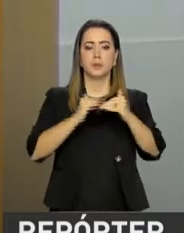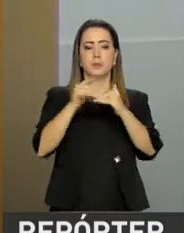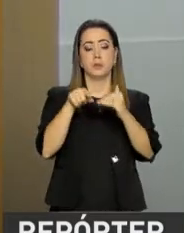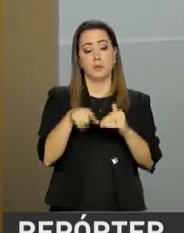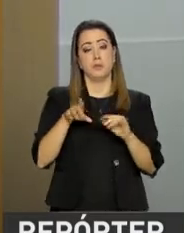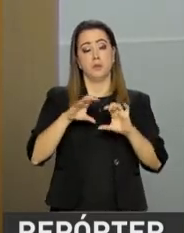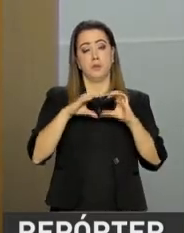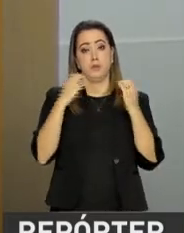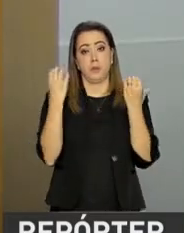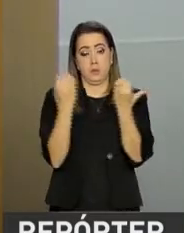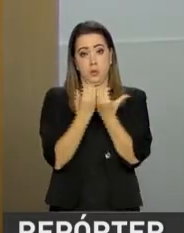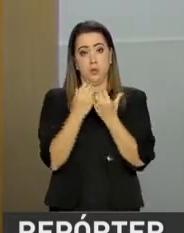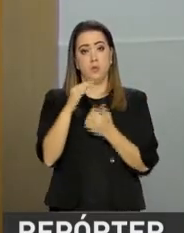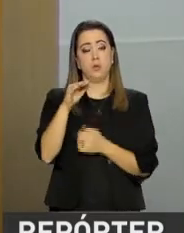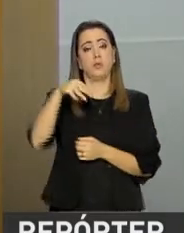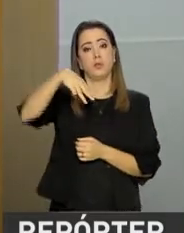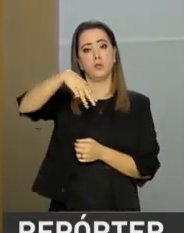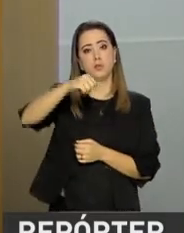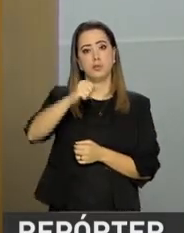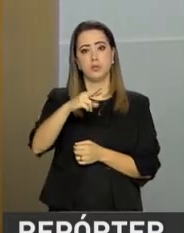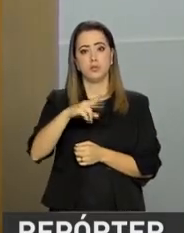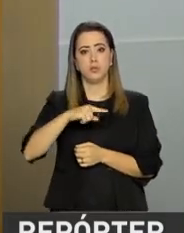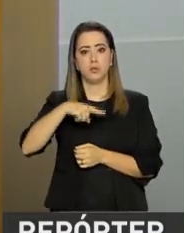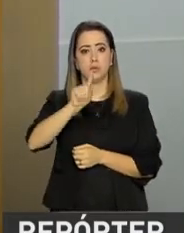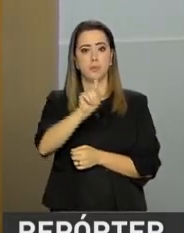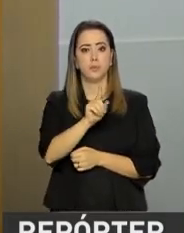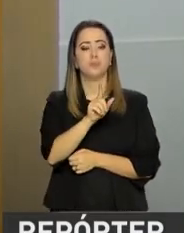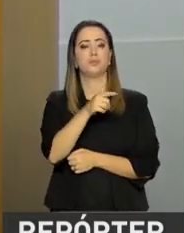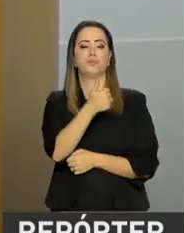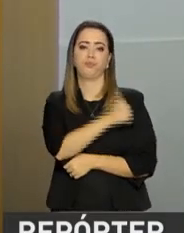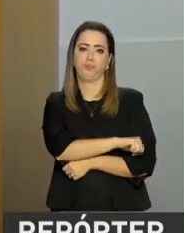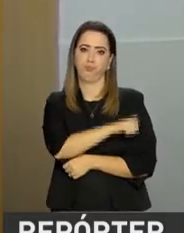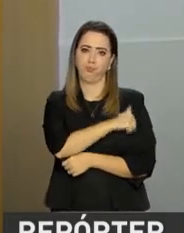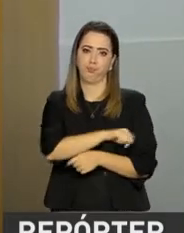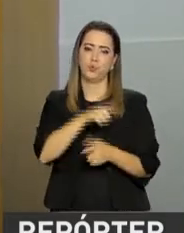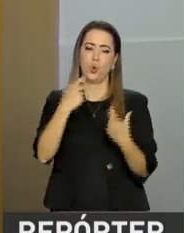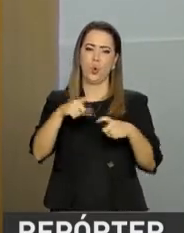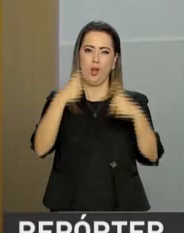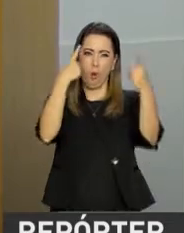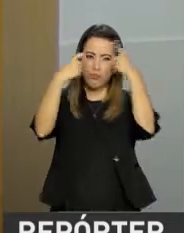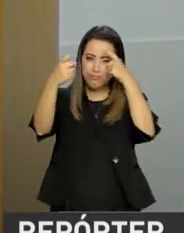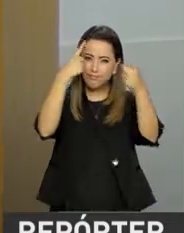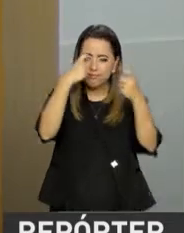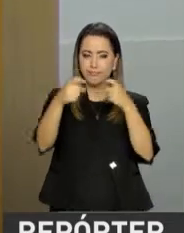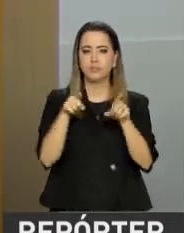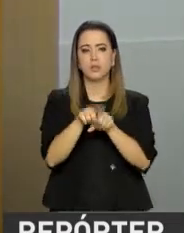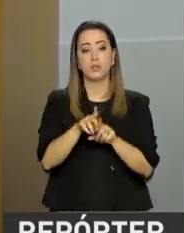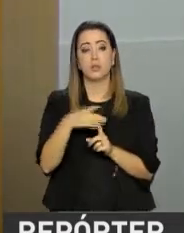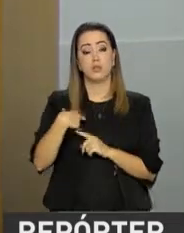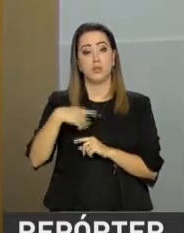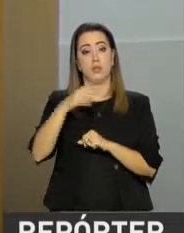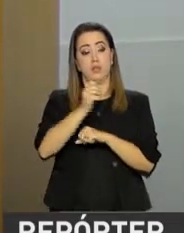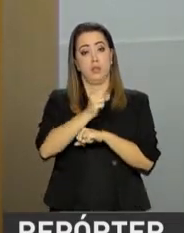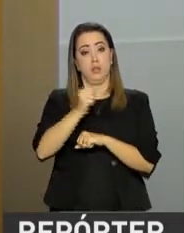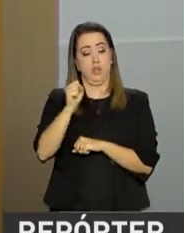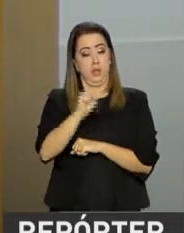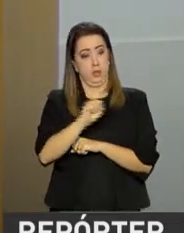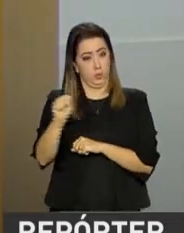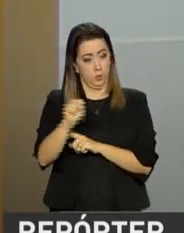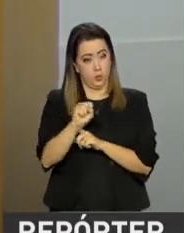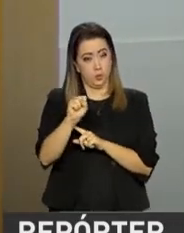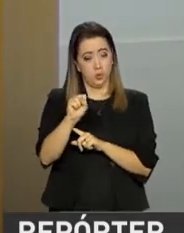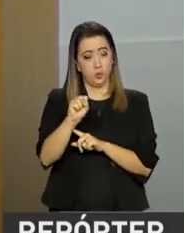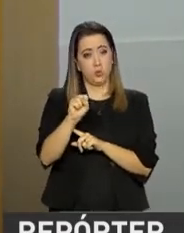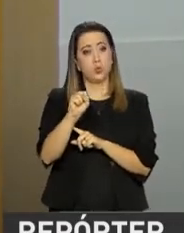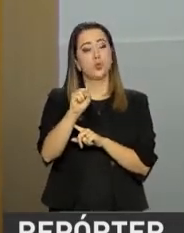Maré, uma das regiões mais violentas do Rio. Ela se formou em sociologia e fez mestrado em administração